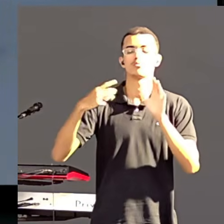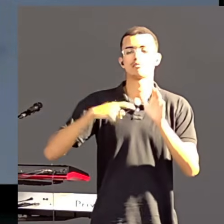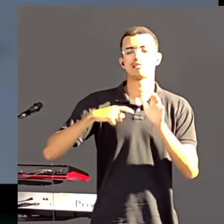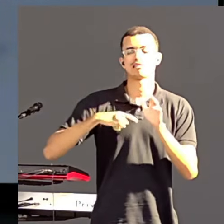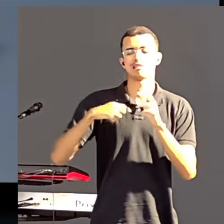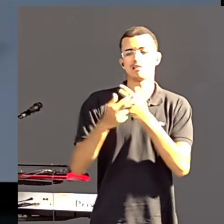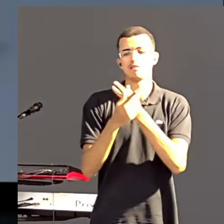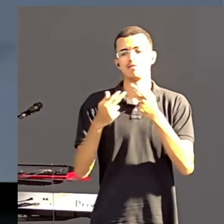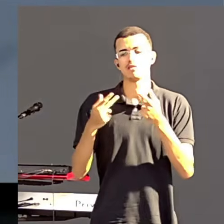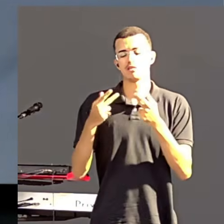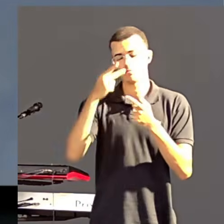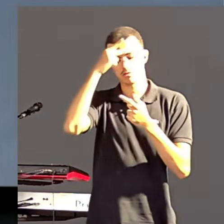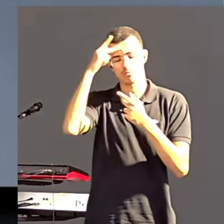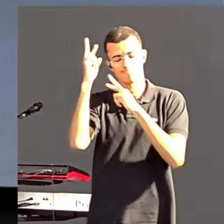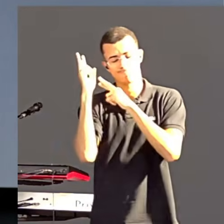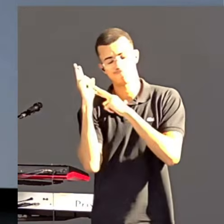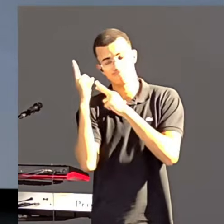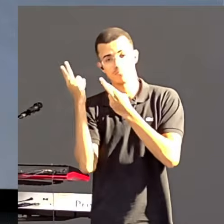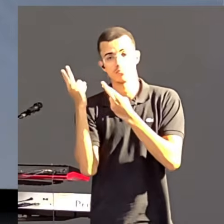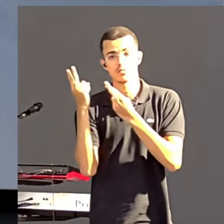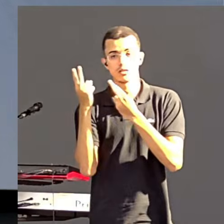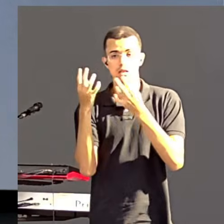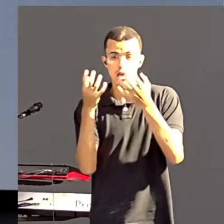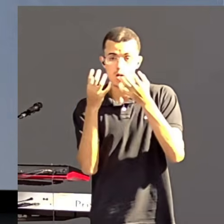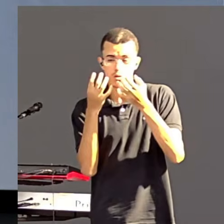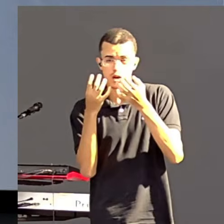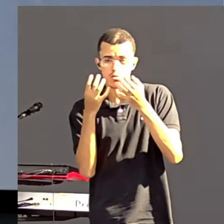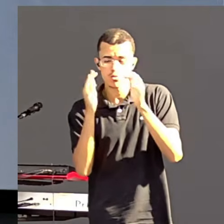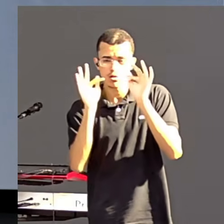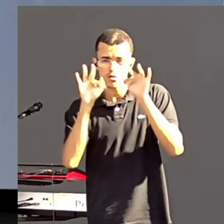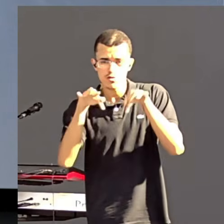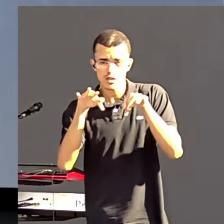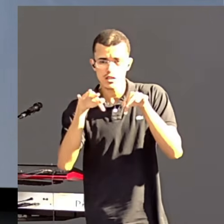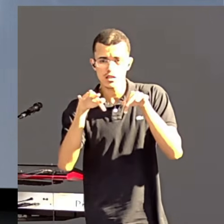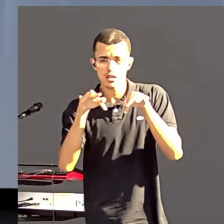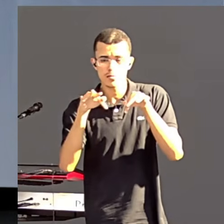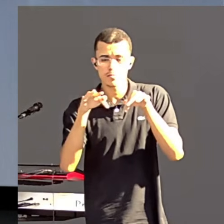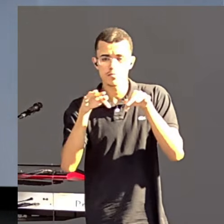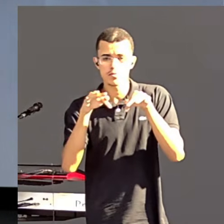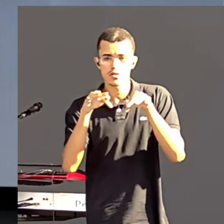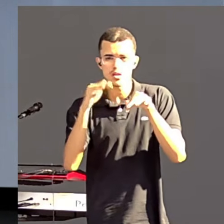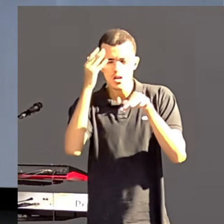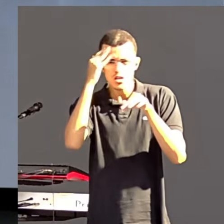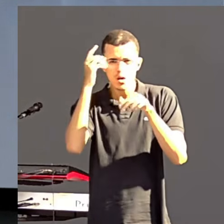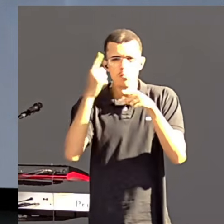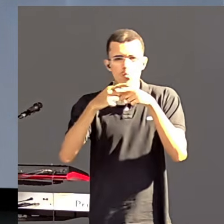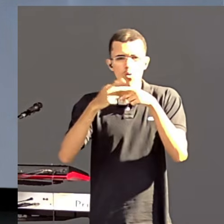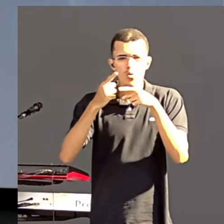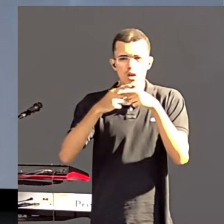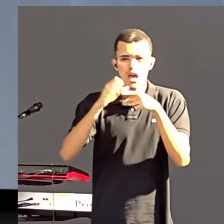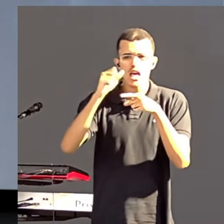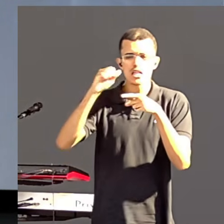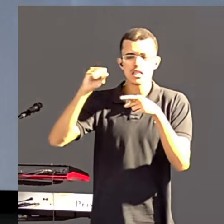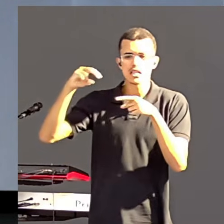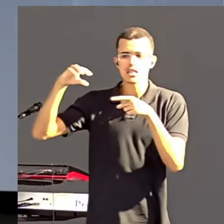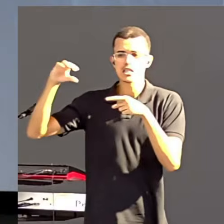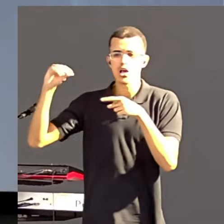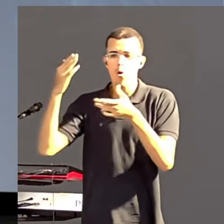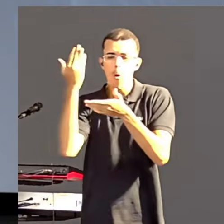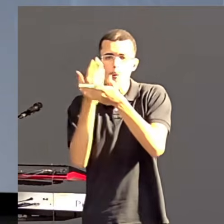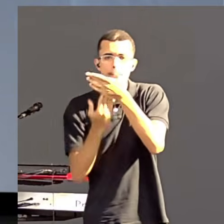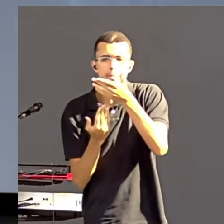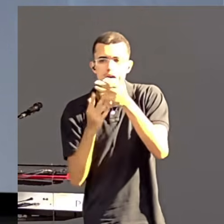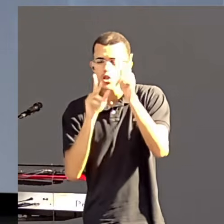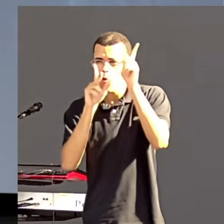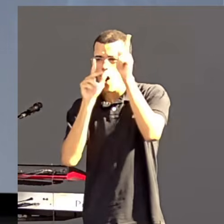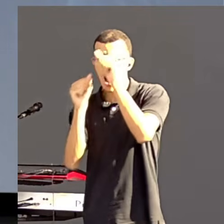dormindo. Eu quero encerrar essa minha palavra. Sabe por que Sansão perdeu a força? Tem gente que acha que Sansão